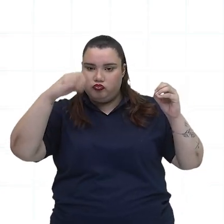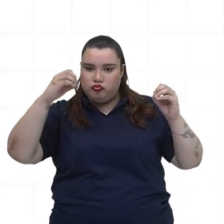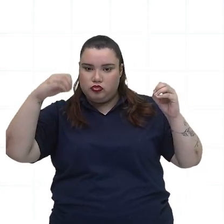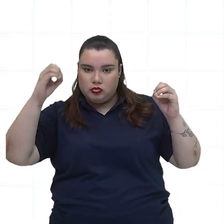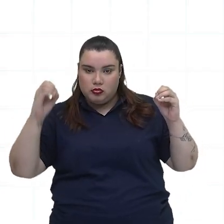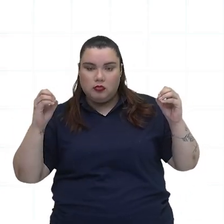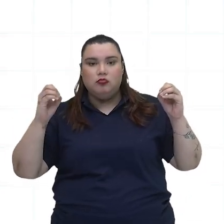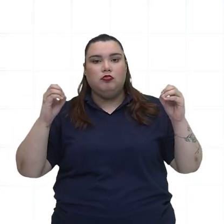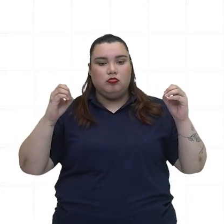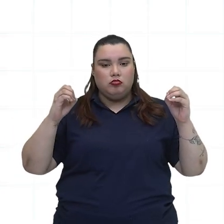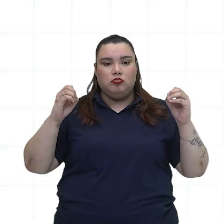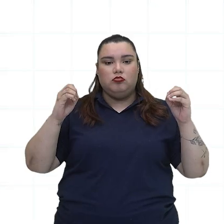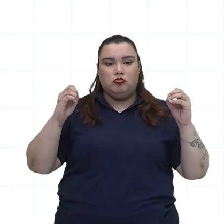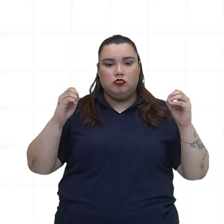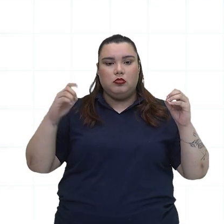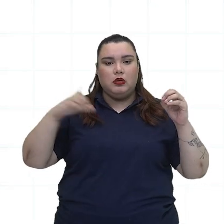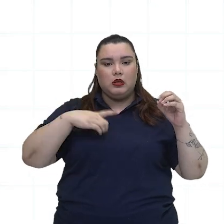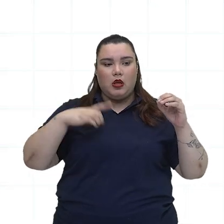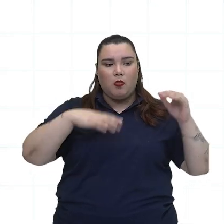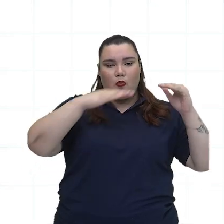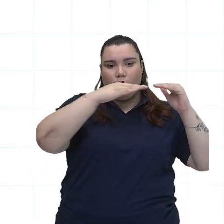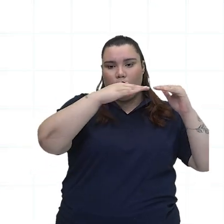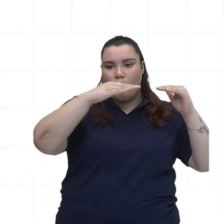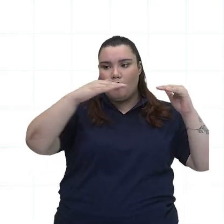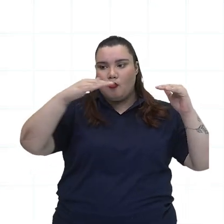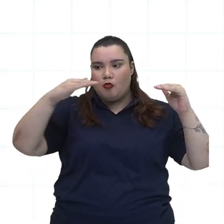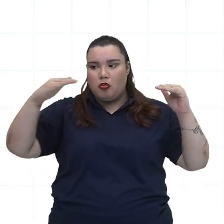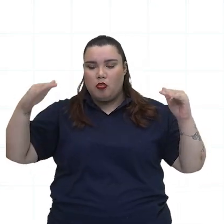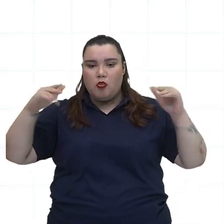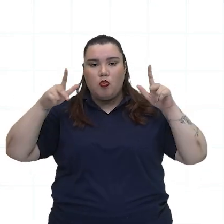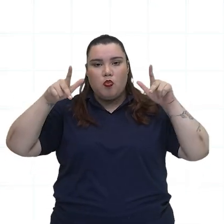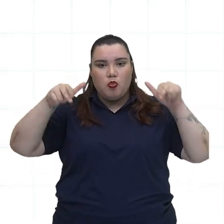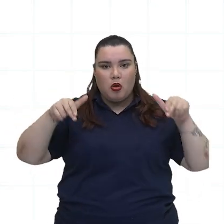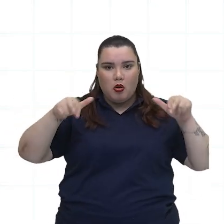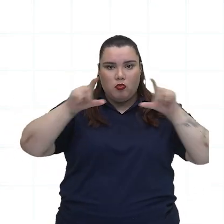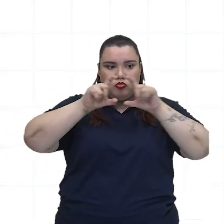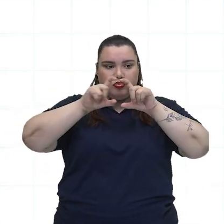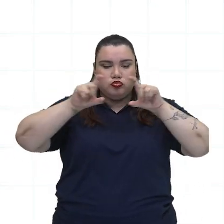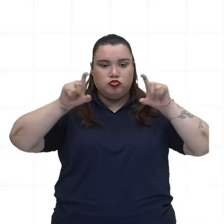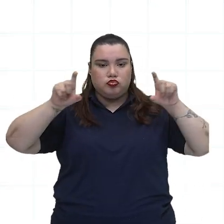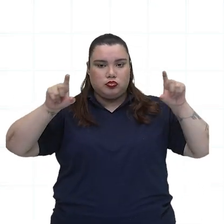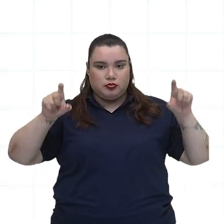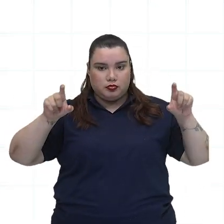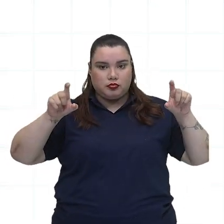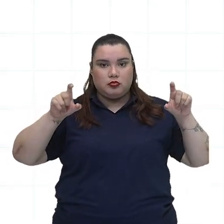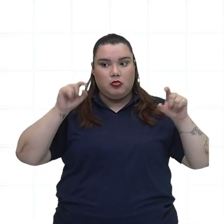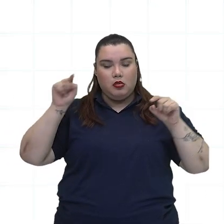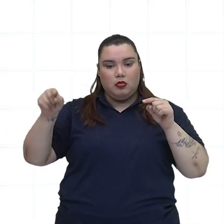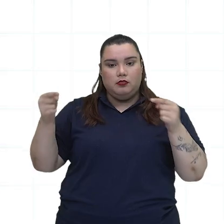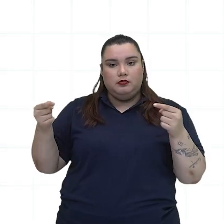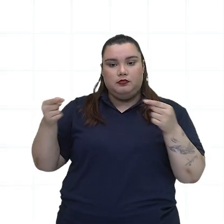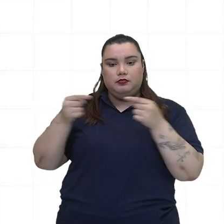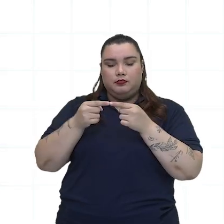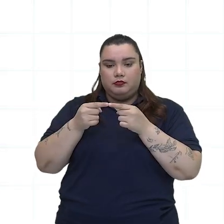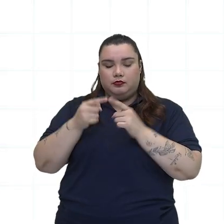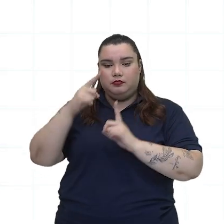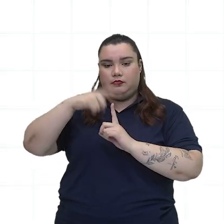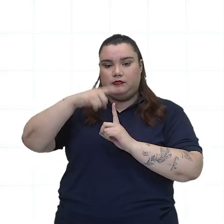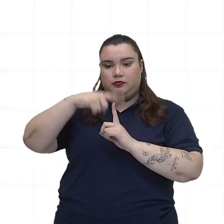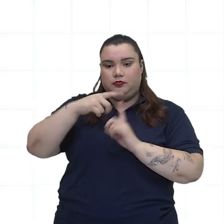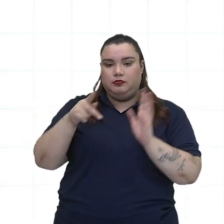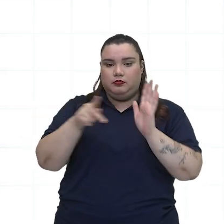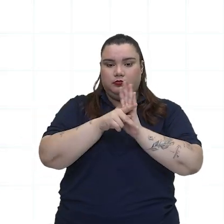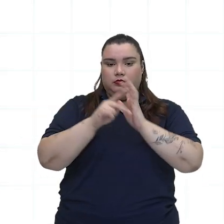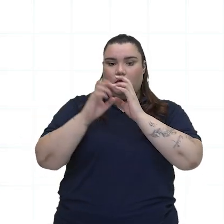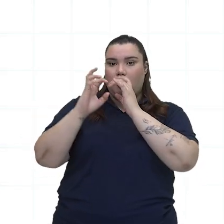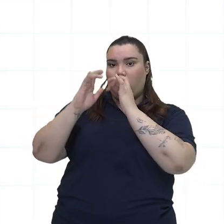que contínua, né? Ela tem uma estabilidade de amplitude, de tamanho. Essa é a forma de onda